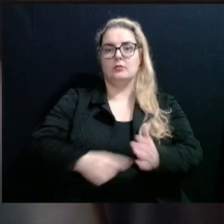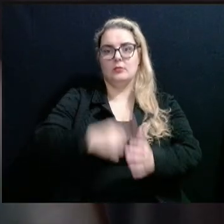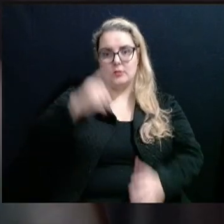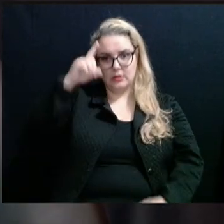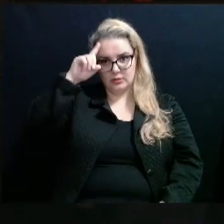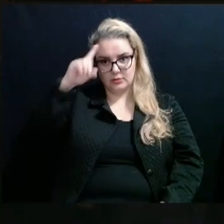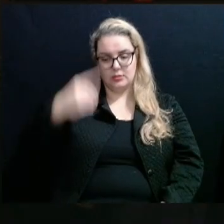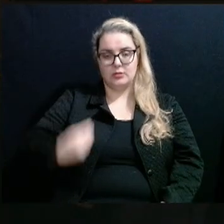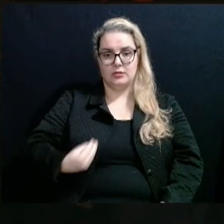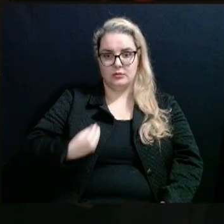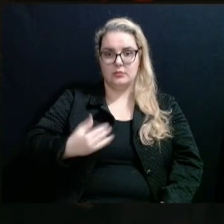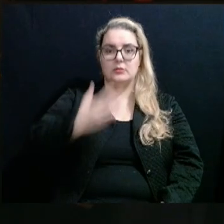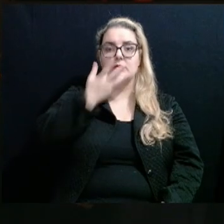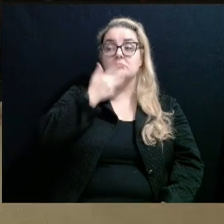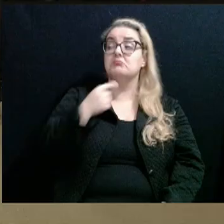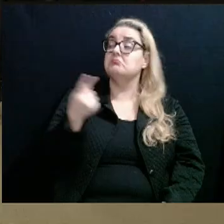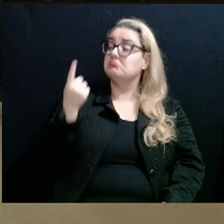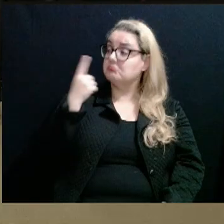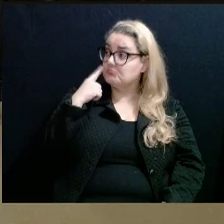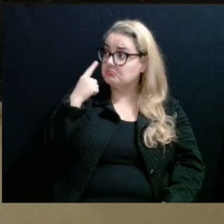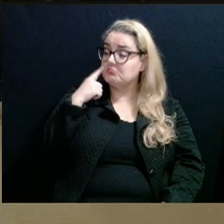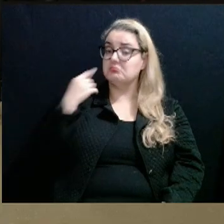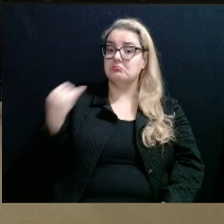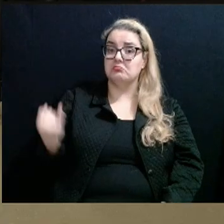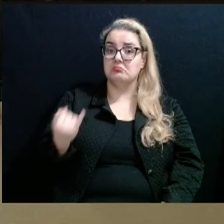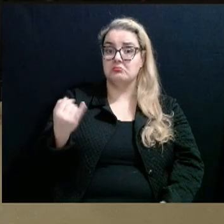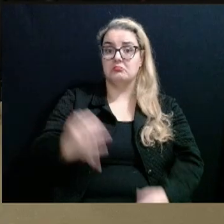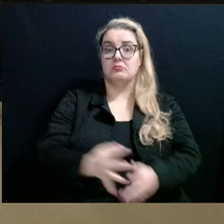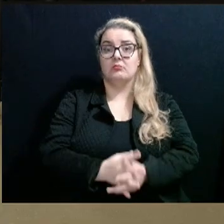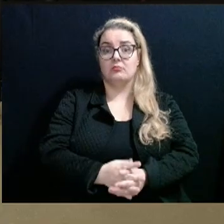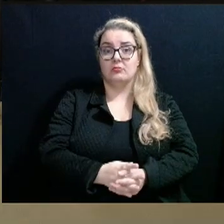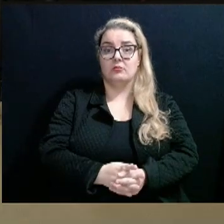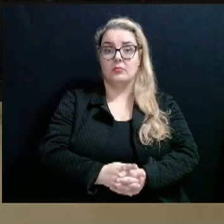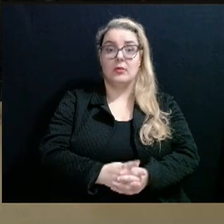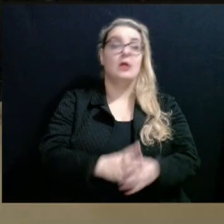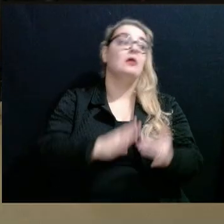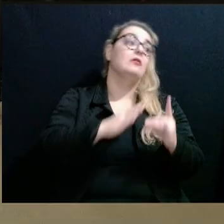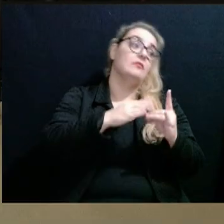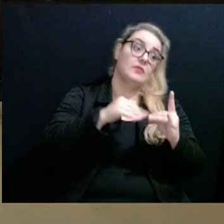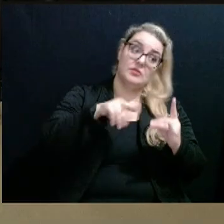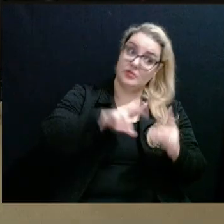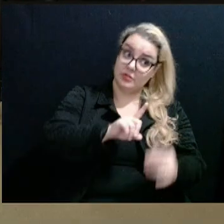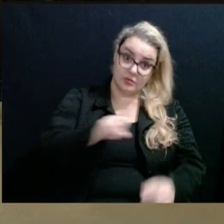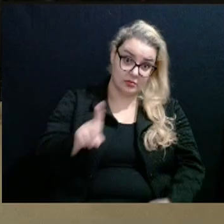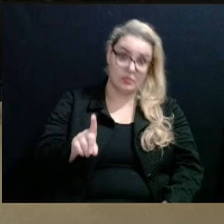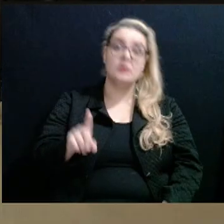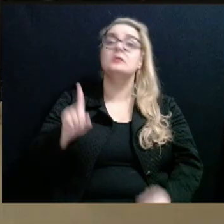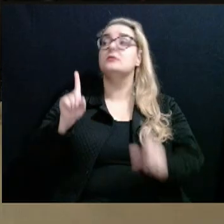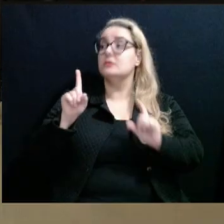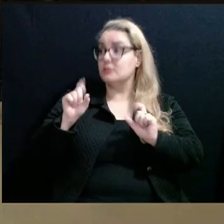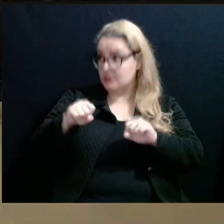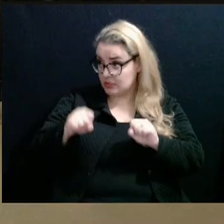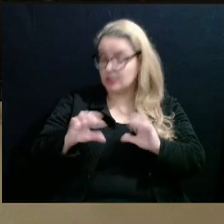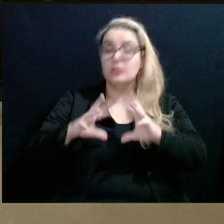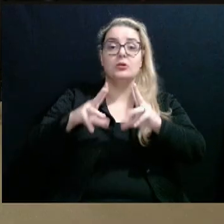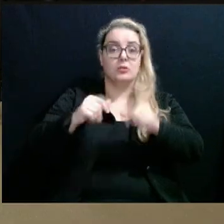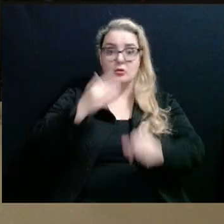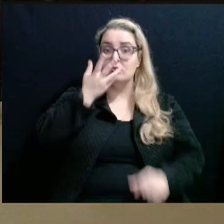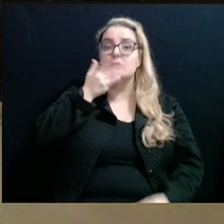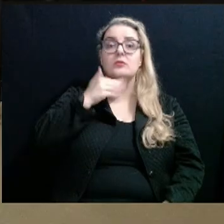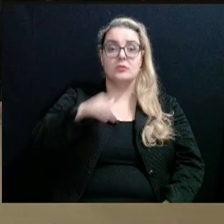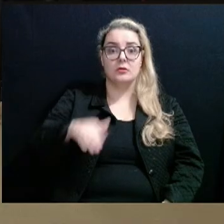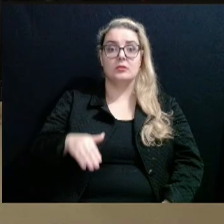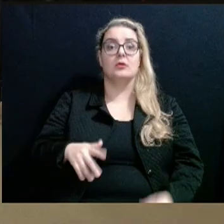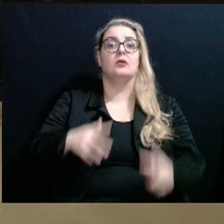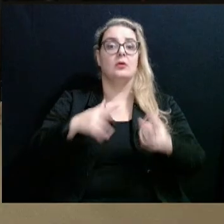só, interessantíssimo, né? Sendo vegetariano ou não, né? Para todas as crianças, todas as crianças. Assim como o ferro, que a